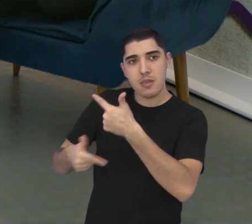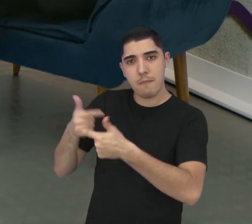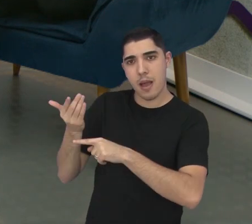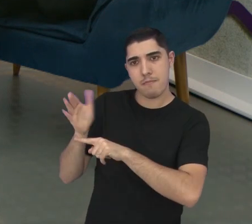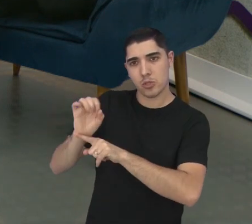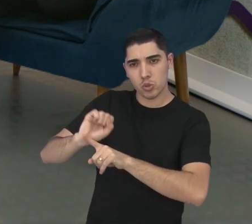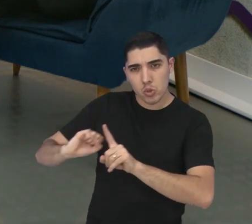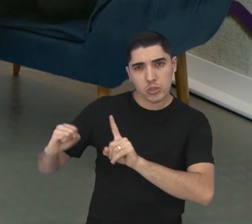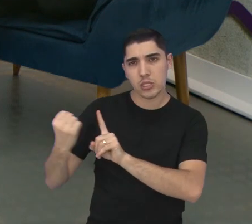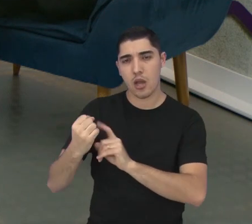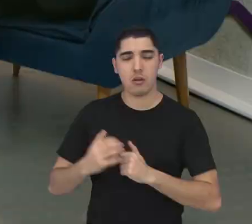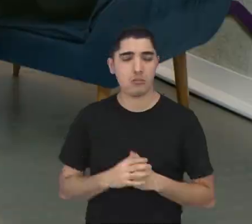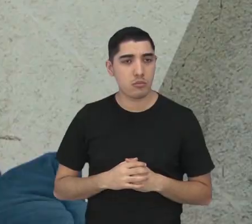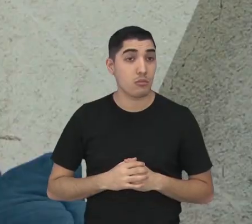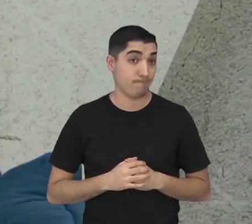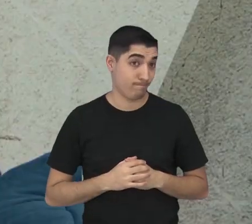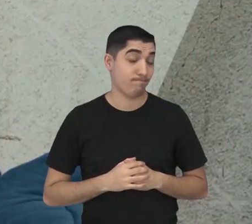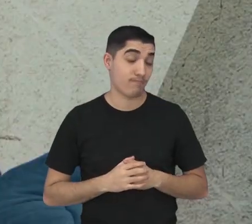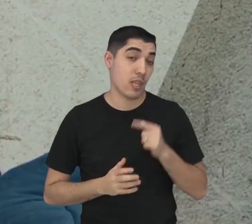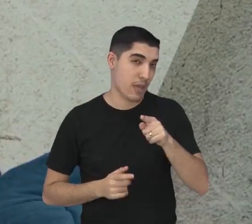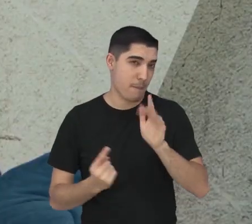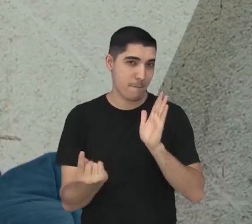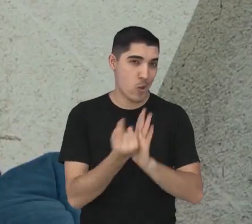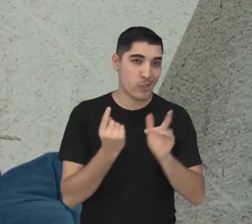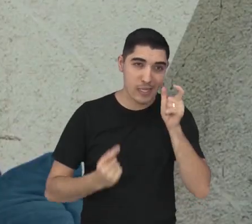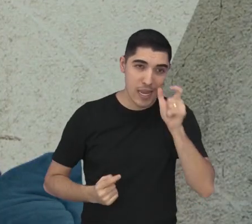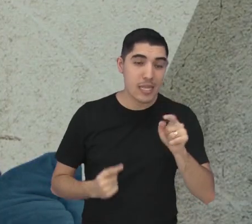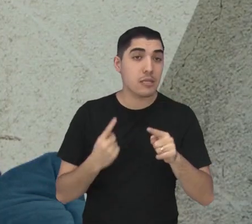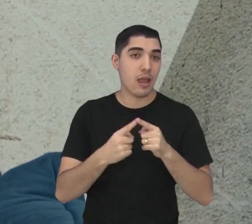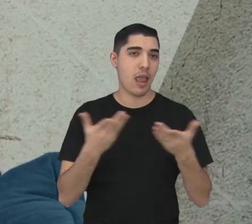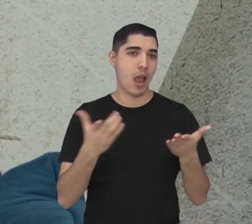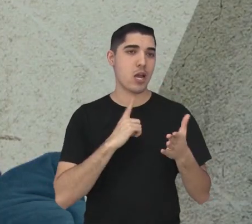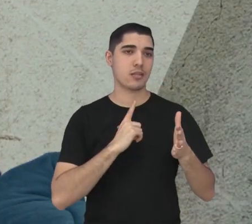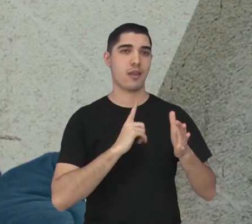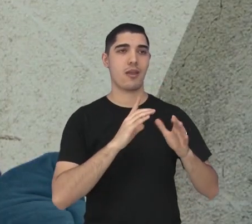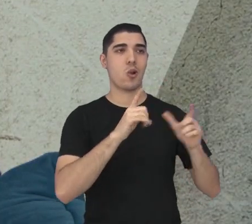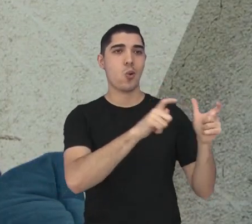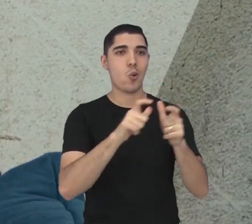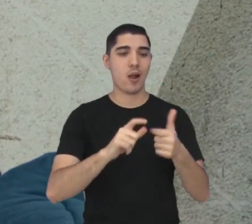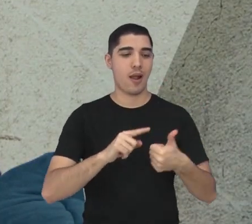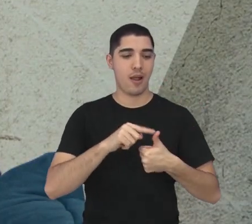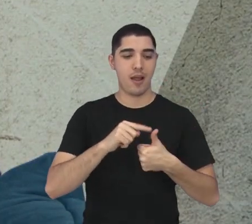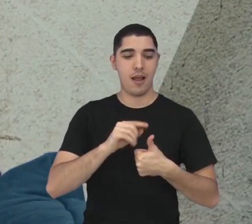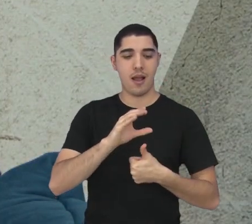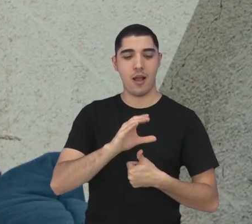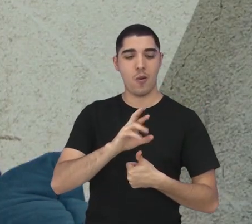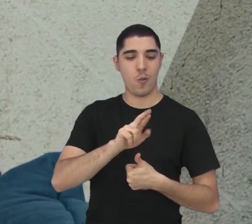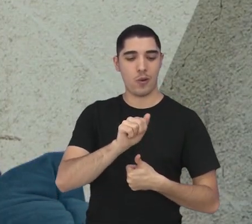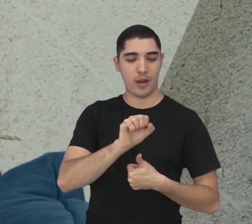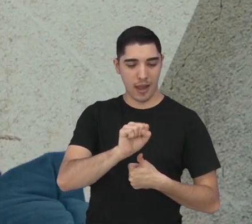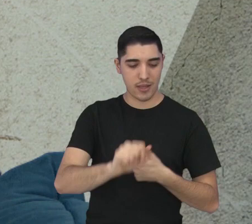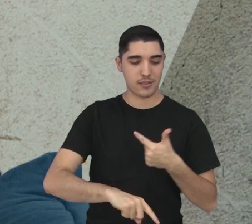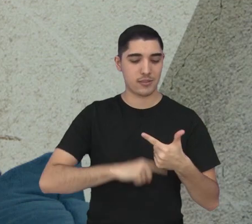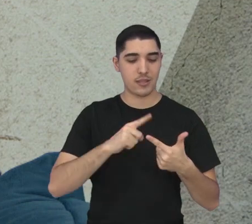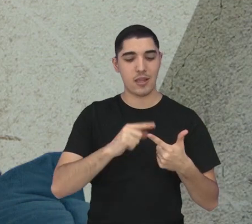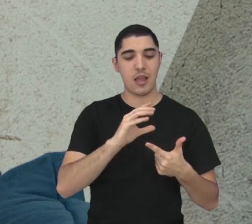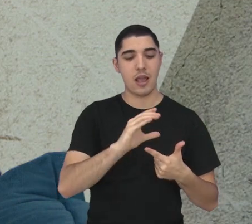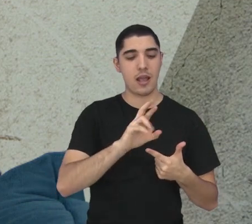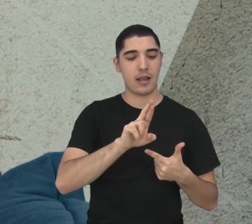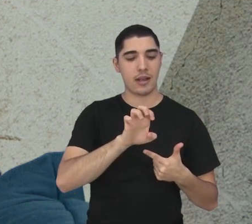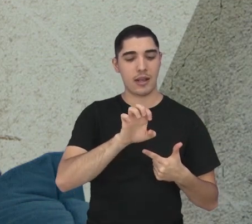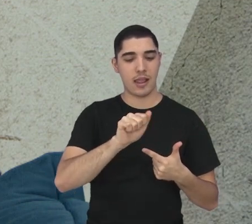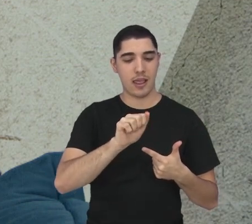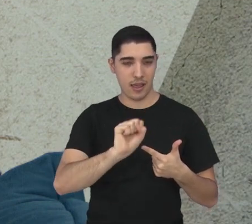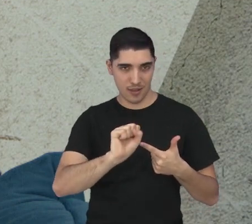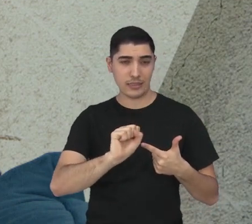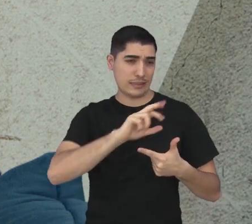atuação? Olha, está bem interessante, porque tem agora a organização dos CRAs, dos CREAs, né? Tem também